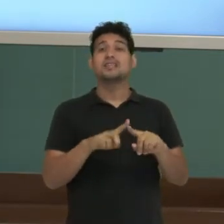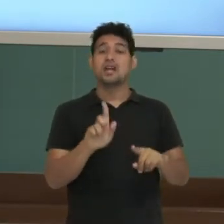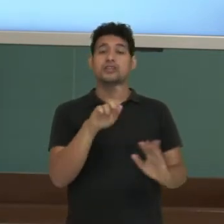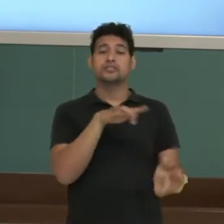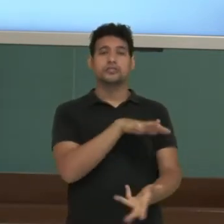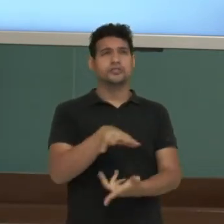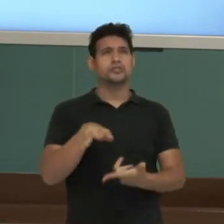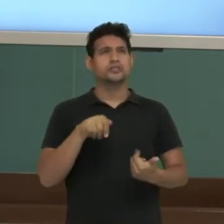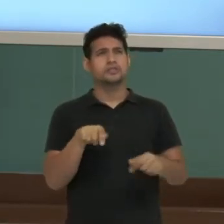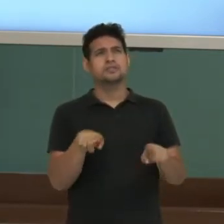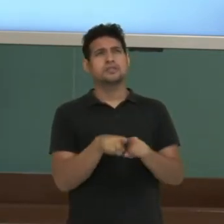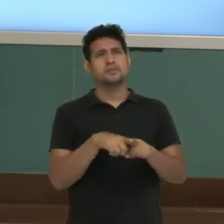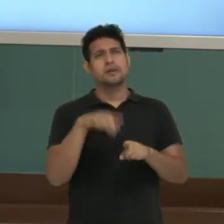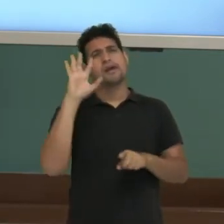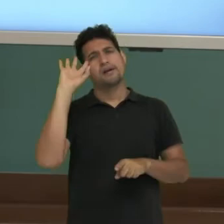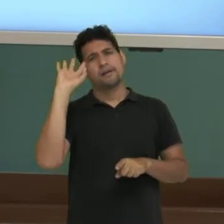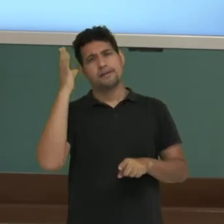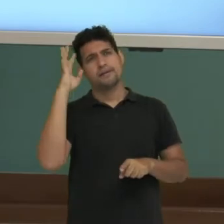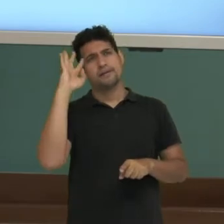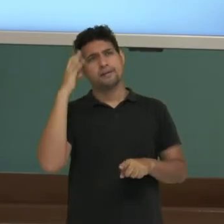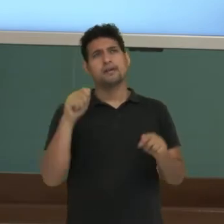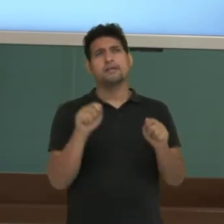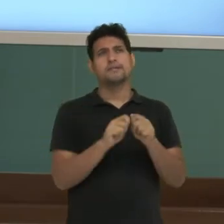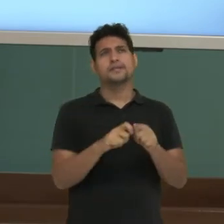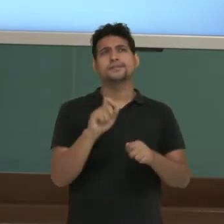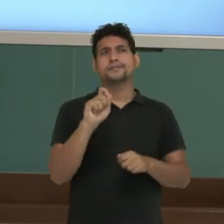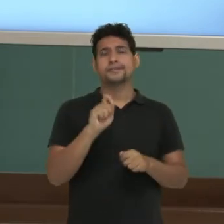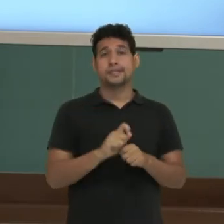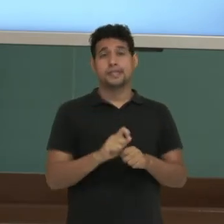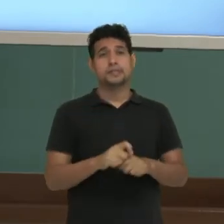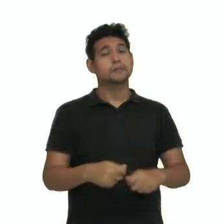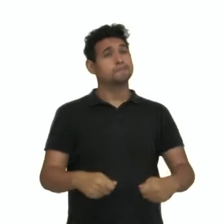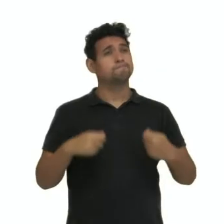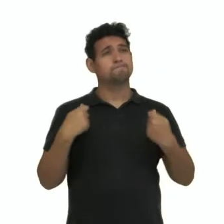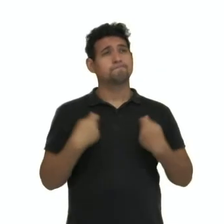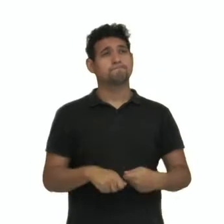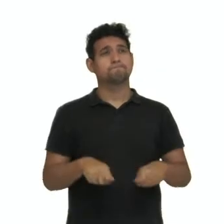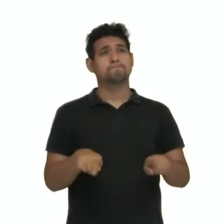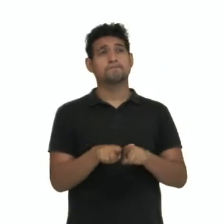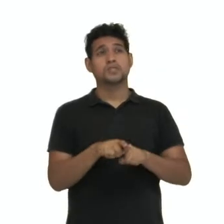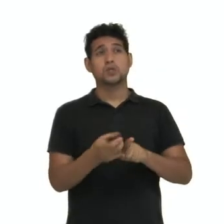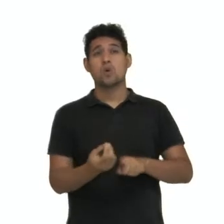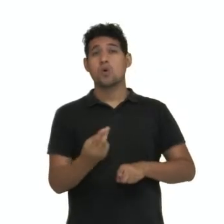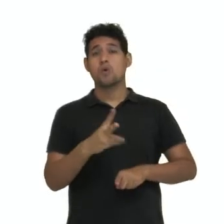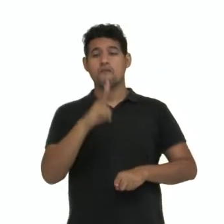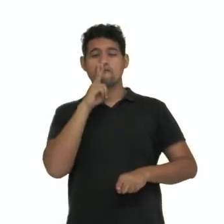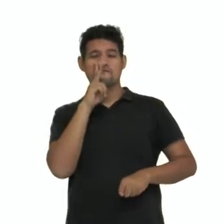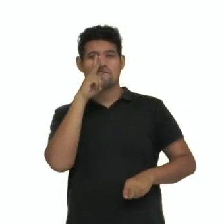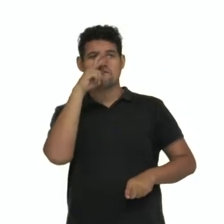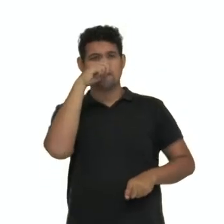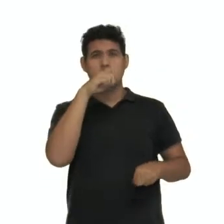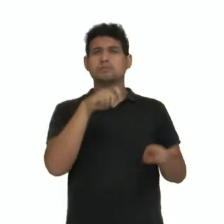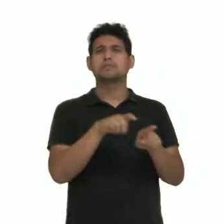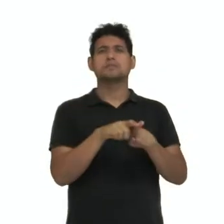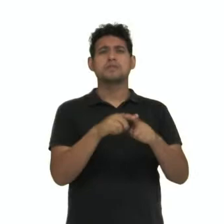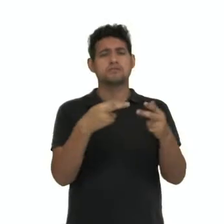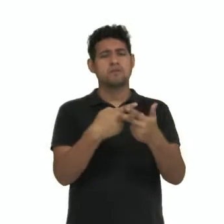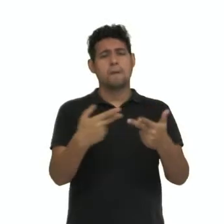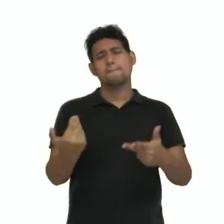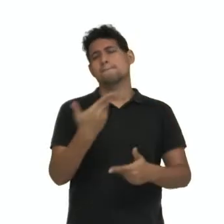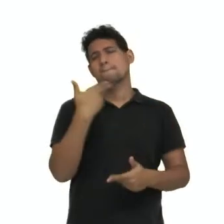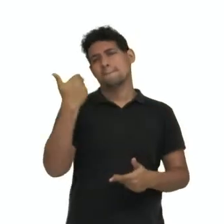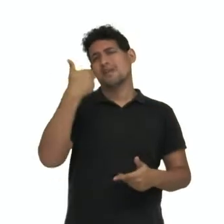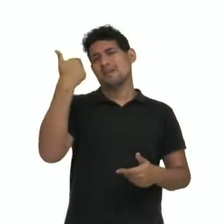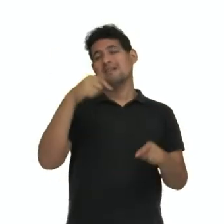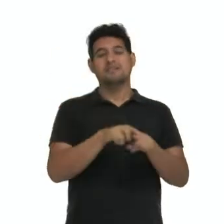também age nesse sentido, fazendo com que possibilite ou se potencialize aspectos da